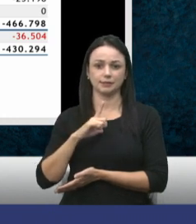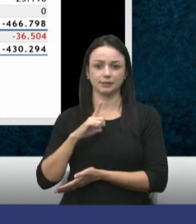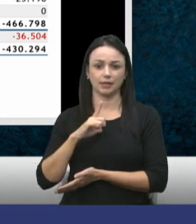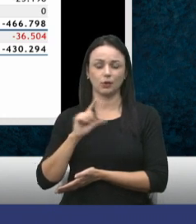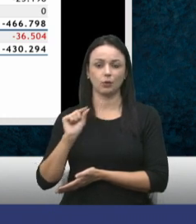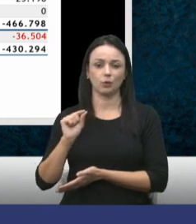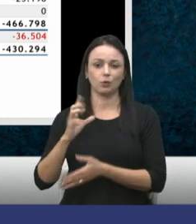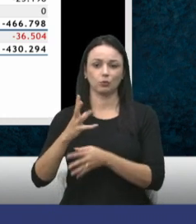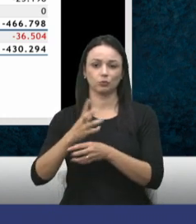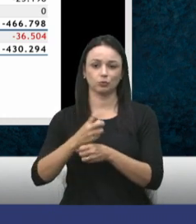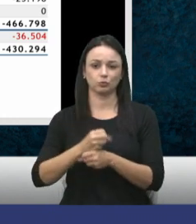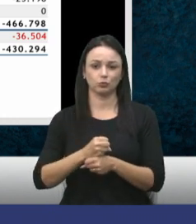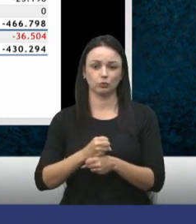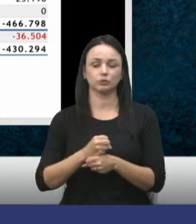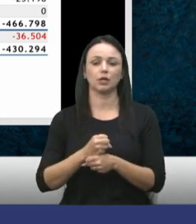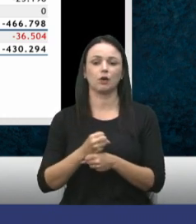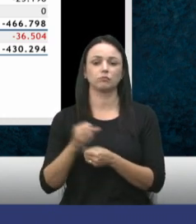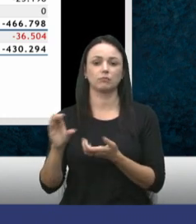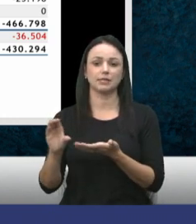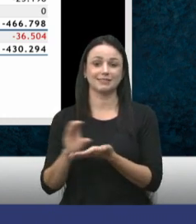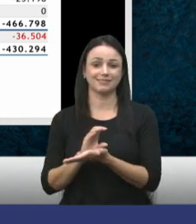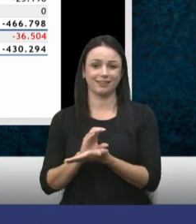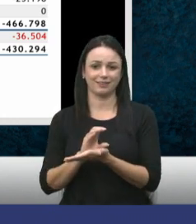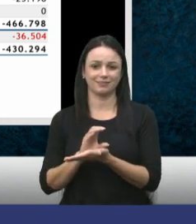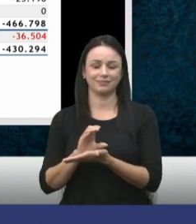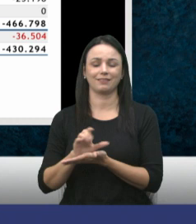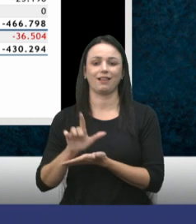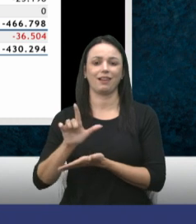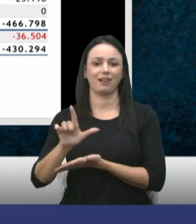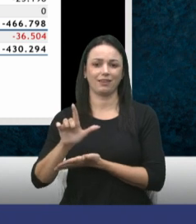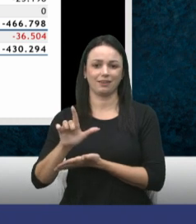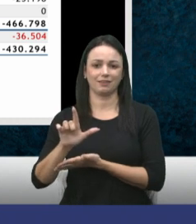um total de receita líquida de R$